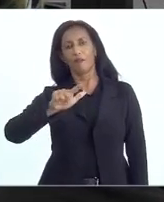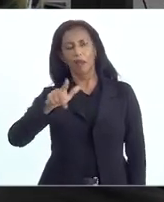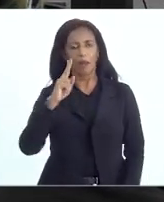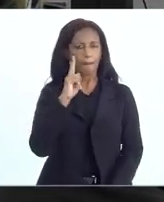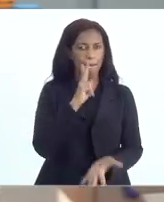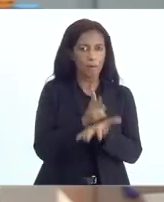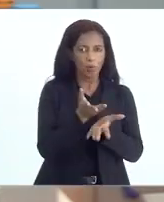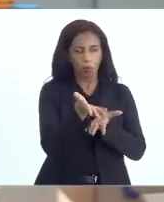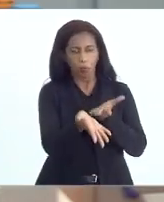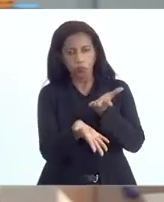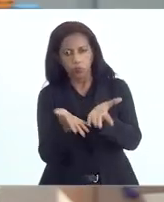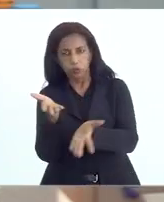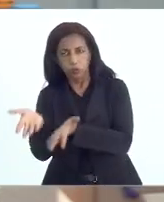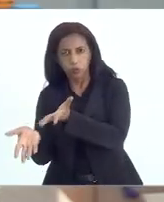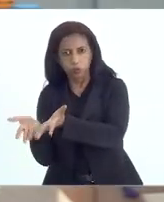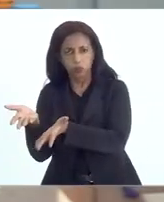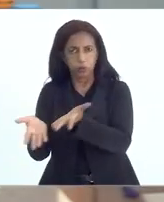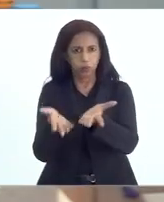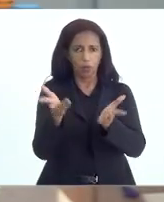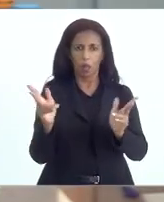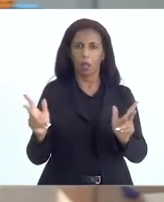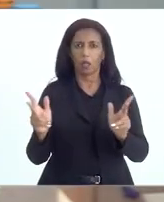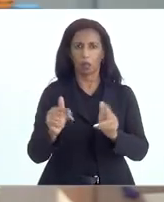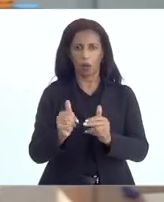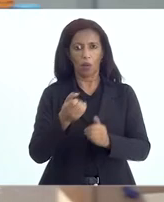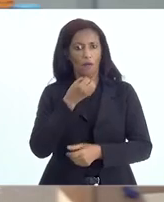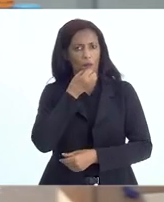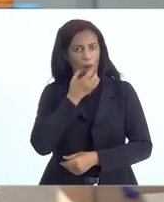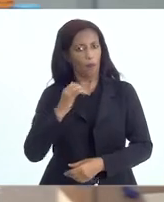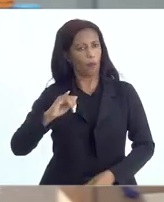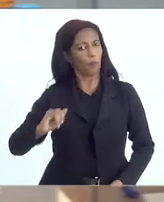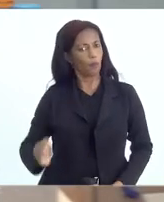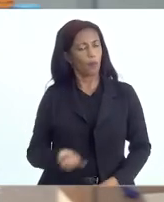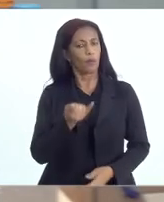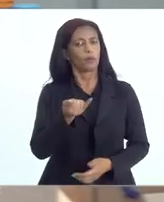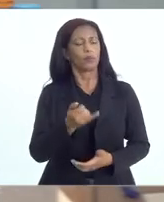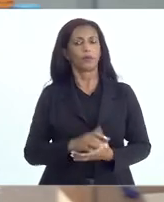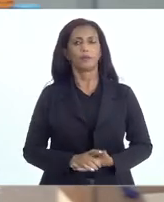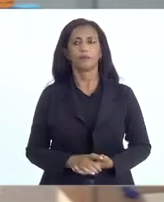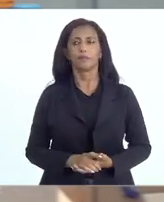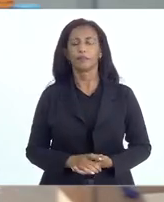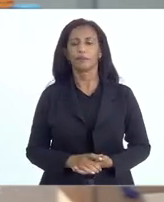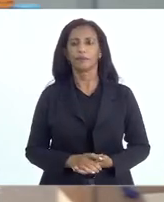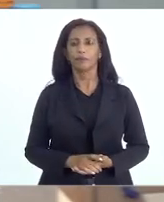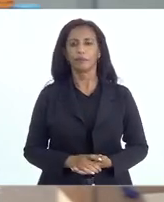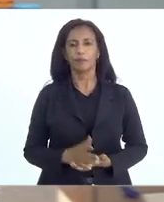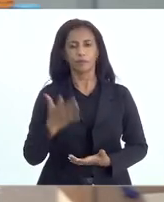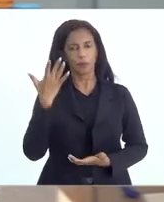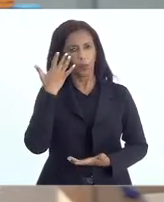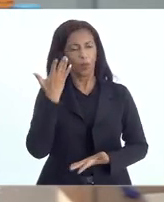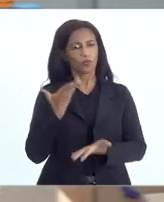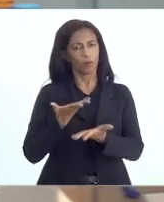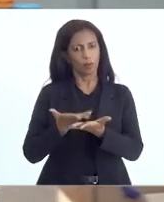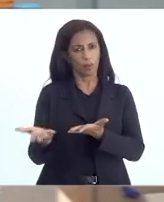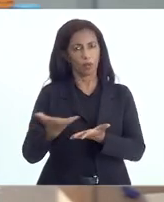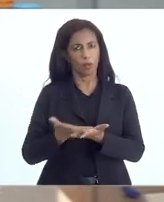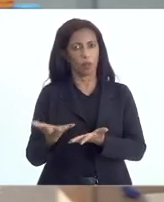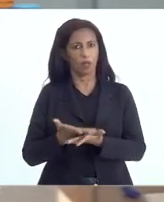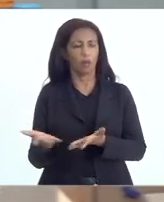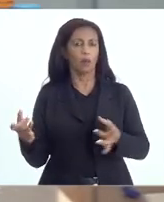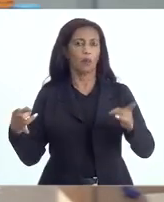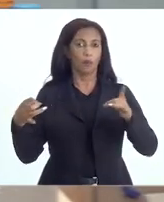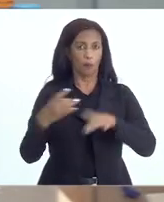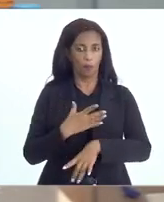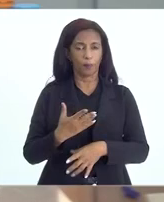gente dar um beijo no tratamento que tá dando a polícia civil eu tô vendo com bons olhos uma oportunidade de Diana Então eu acho que é um bom encaminhamento já com a predisposição